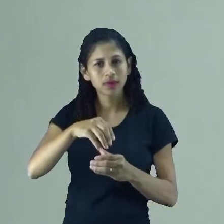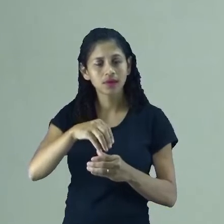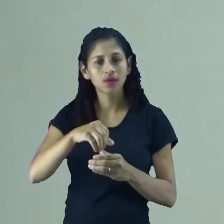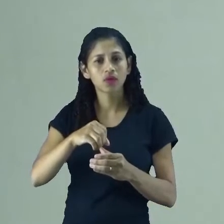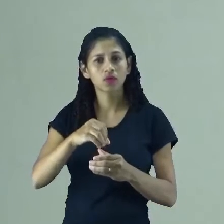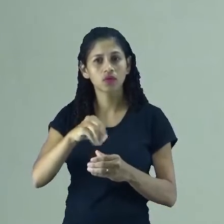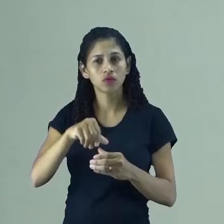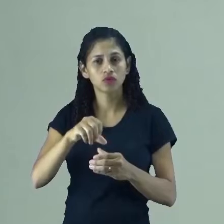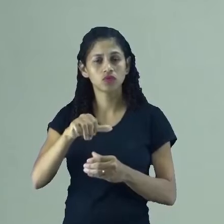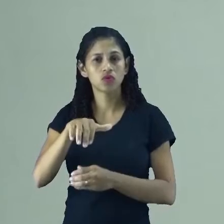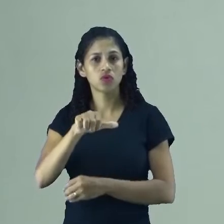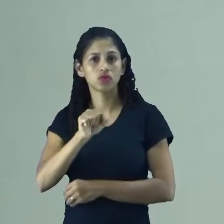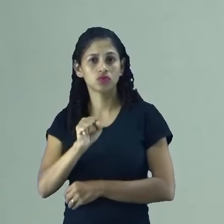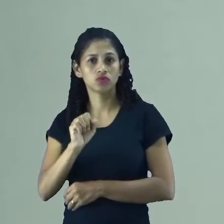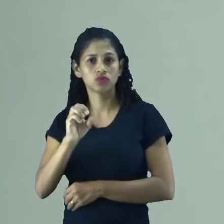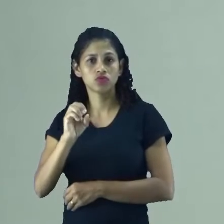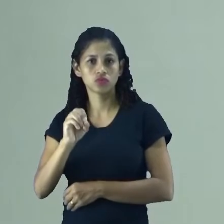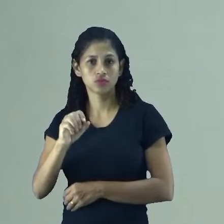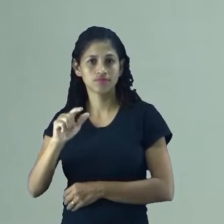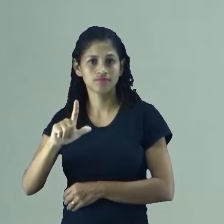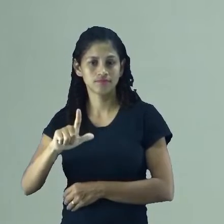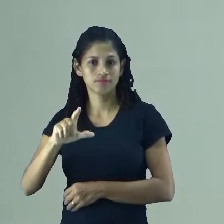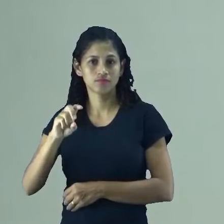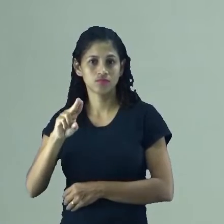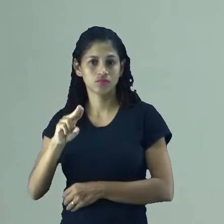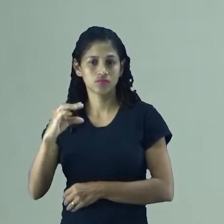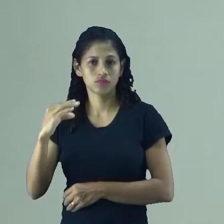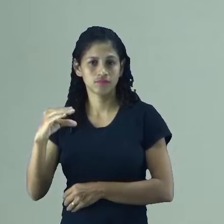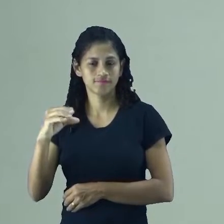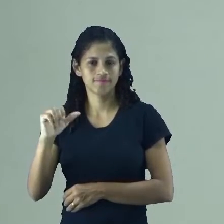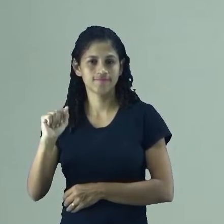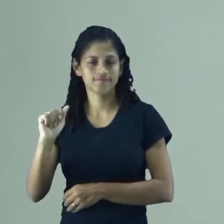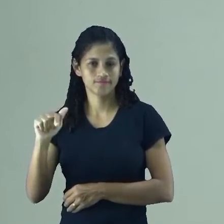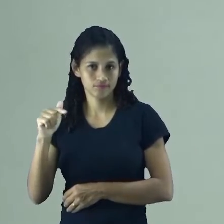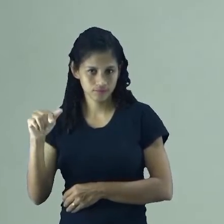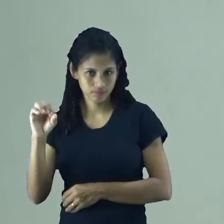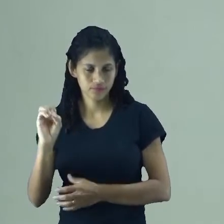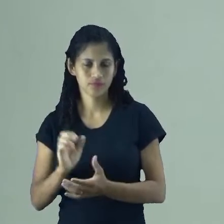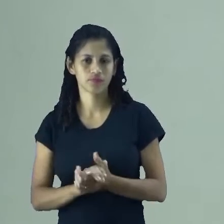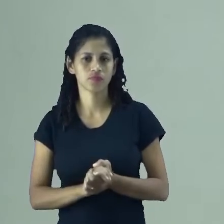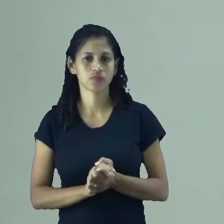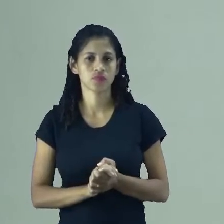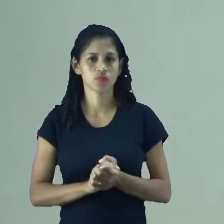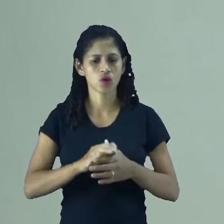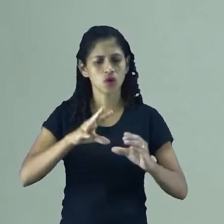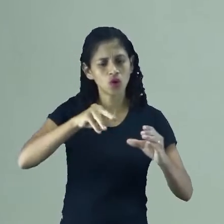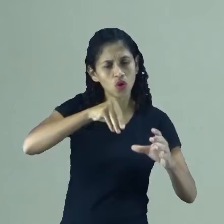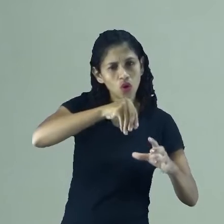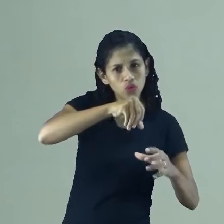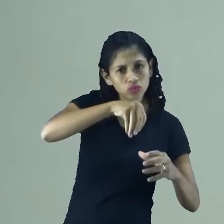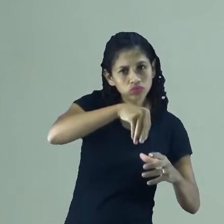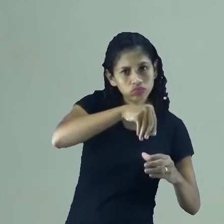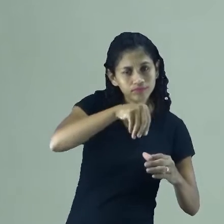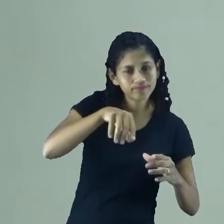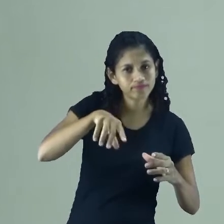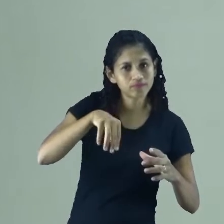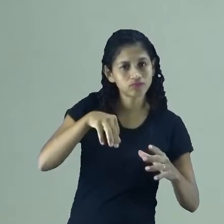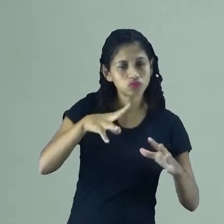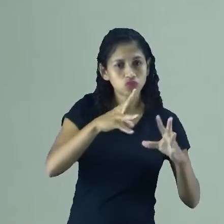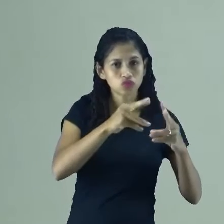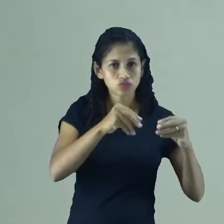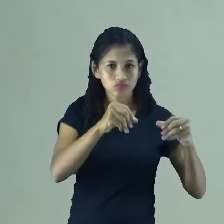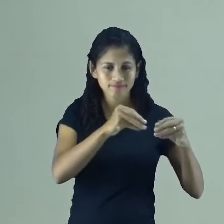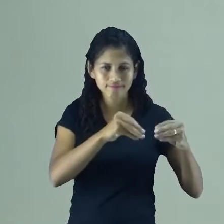de solução. Então, a gente precisa ter isso em mente também, tá? Solvente é onde eu vou adicionar